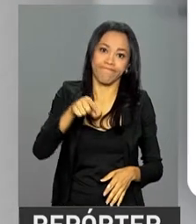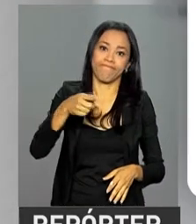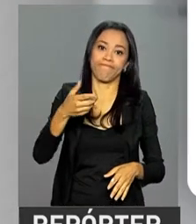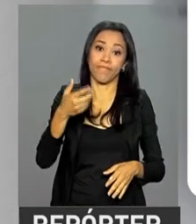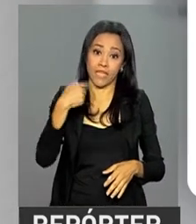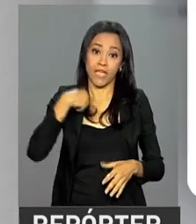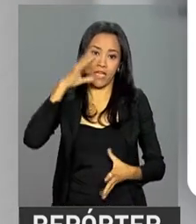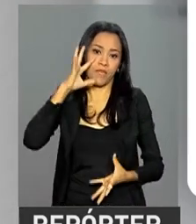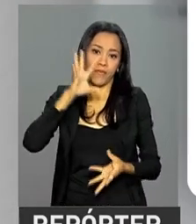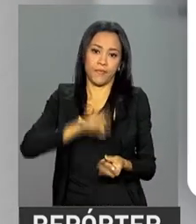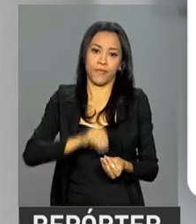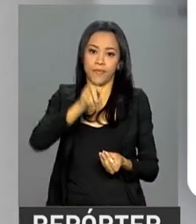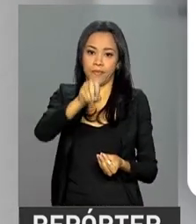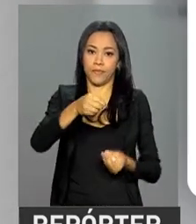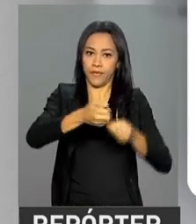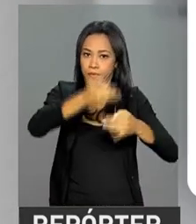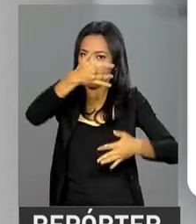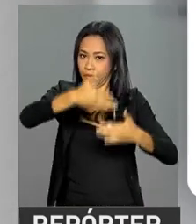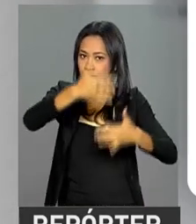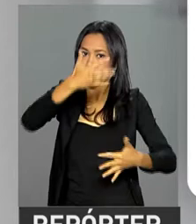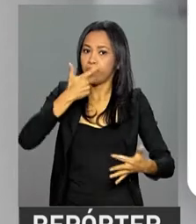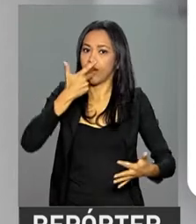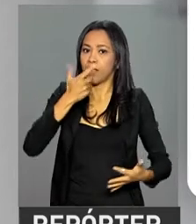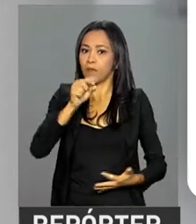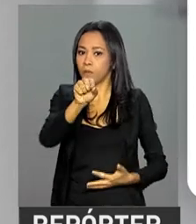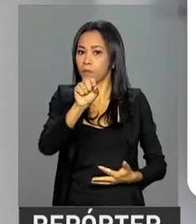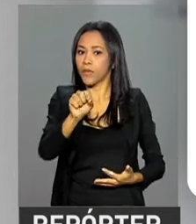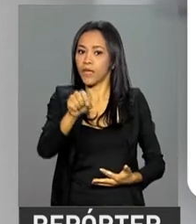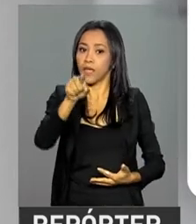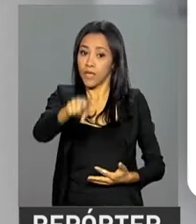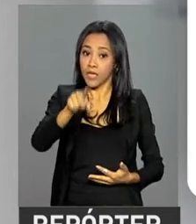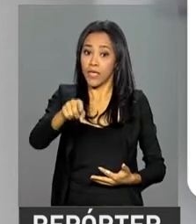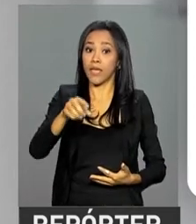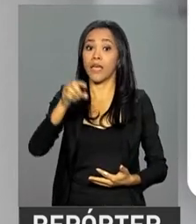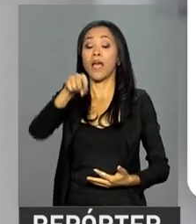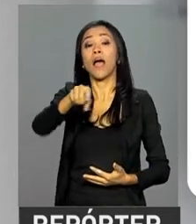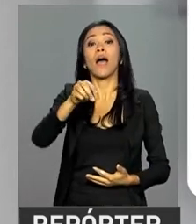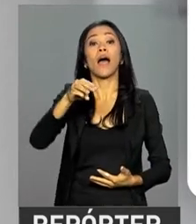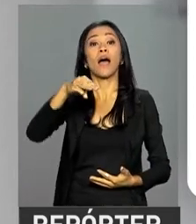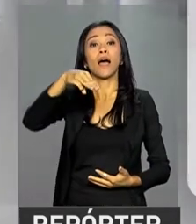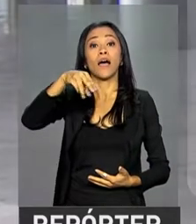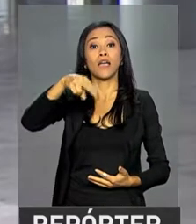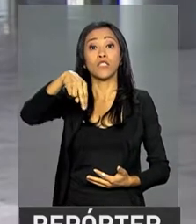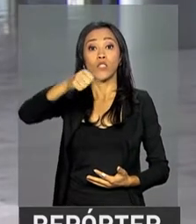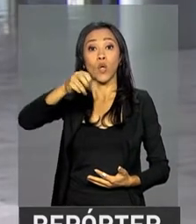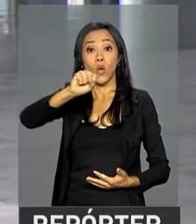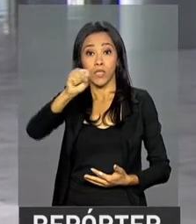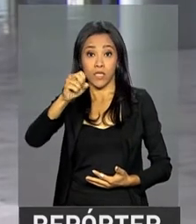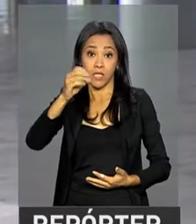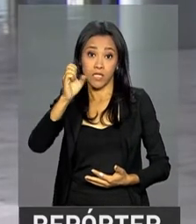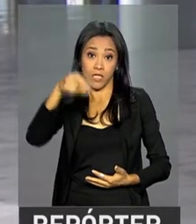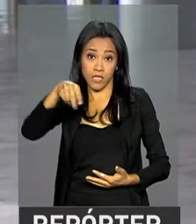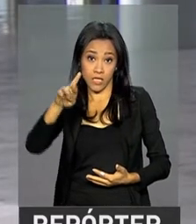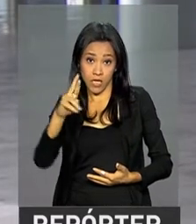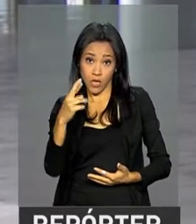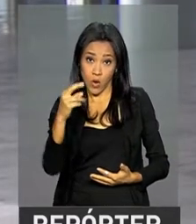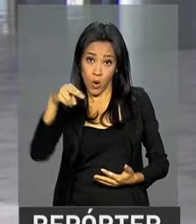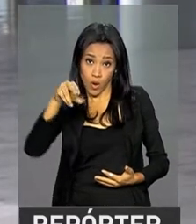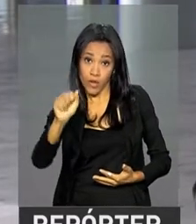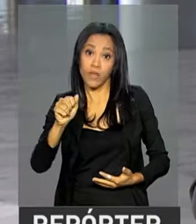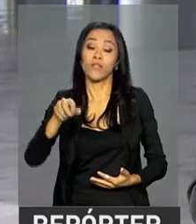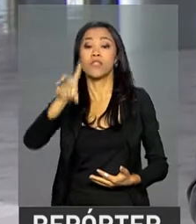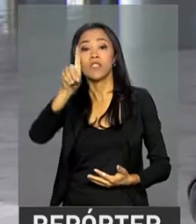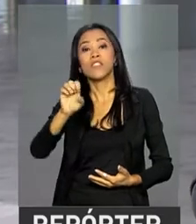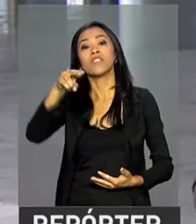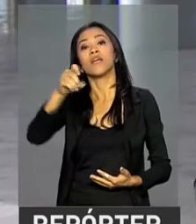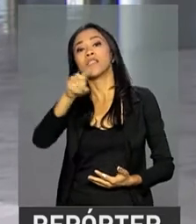concluiu sua fala dizendo e desejando que a nossa senhora de nazaré proteja o brasil agora caso vou falar um pouco